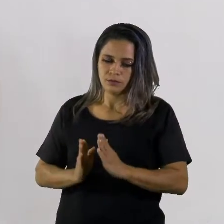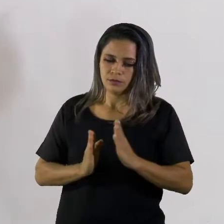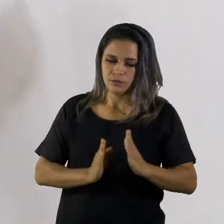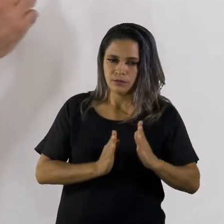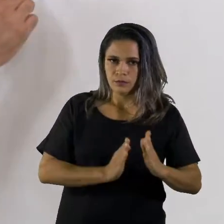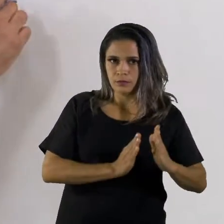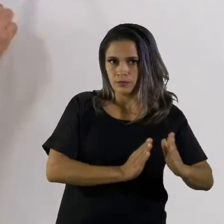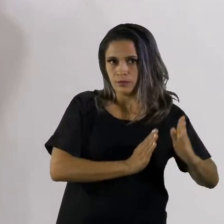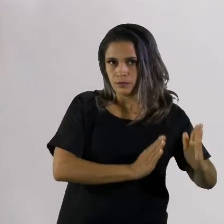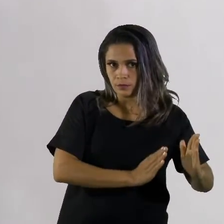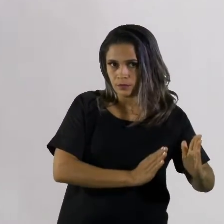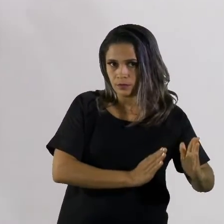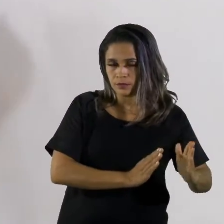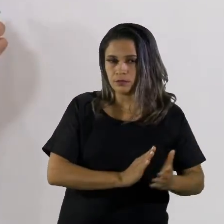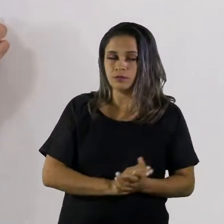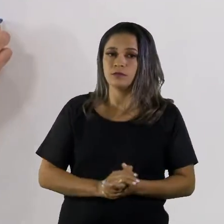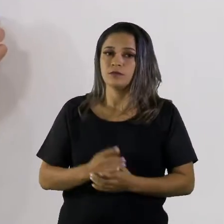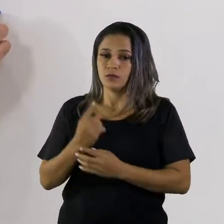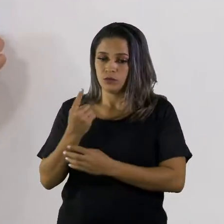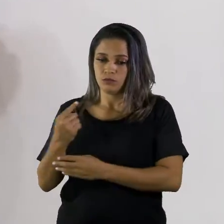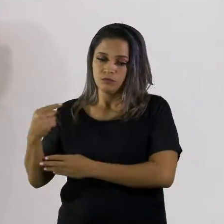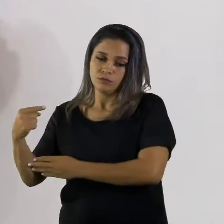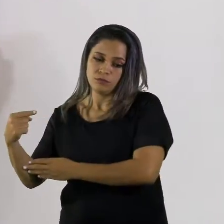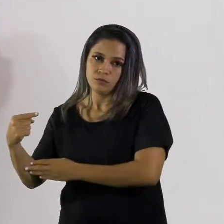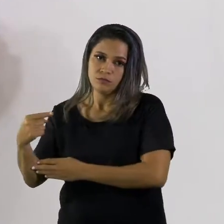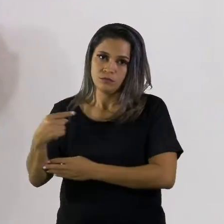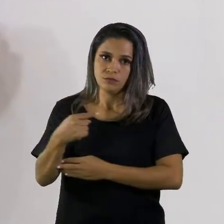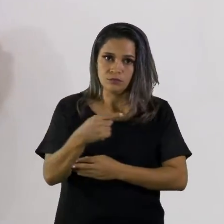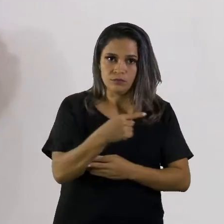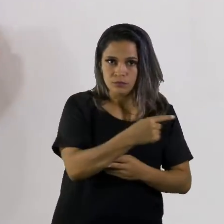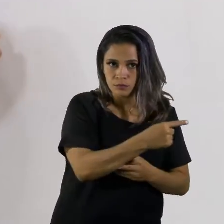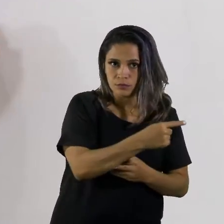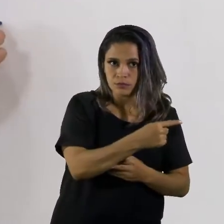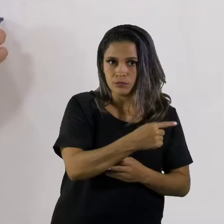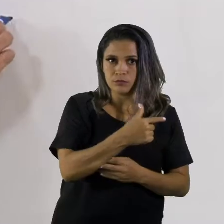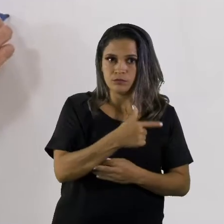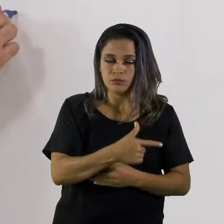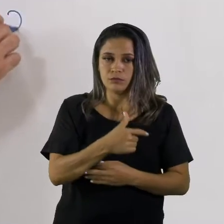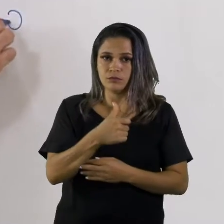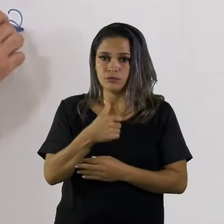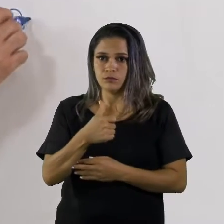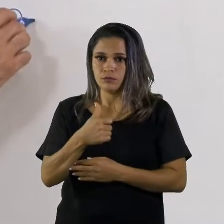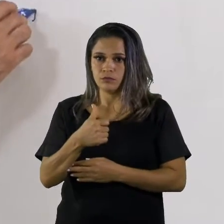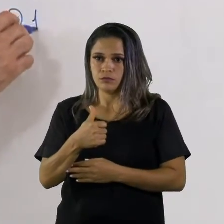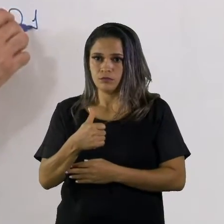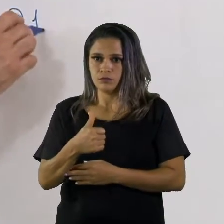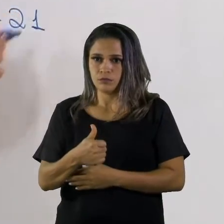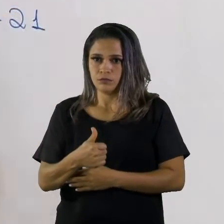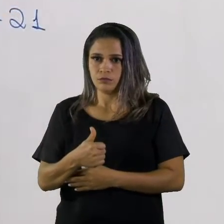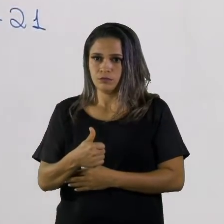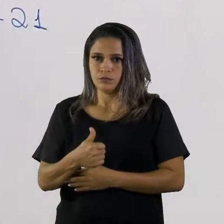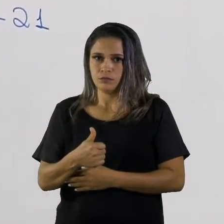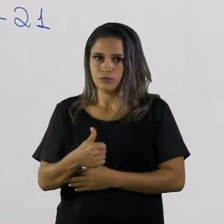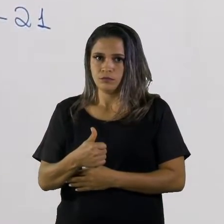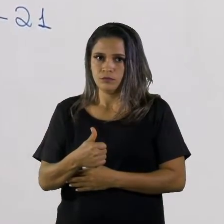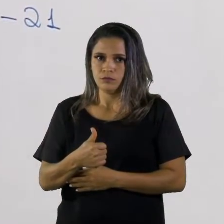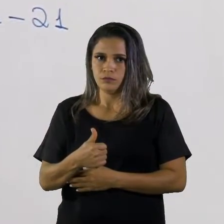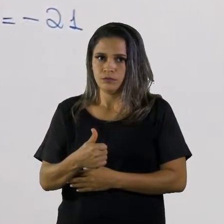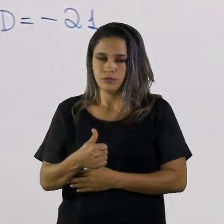seja, isso é equivalente a um único deslocamento de 21 unidades no